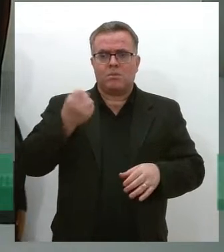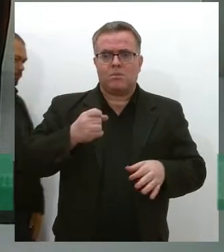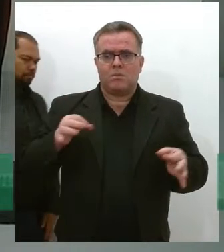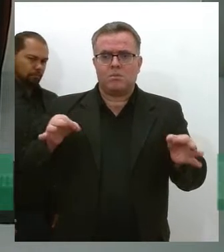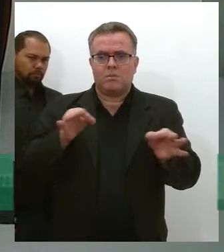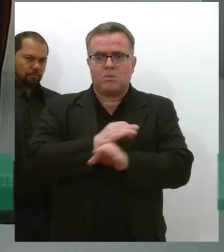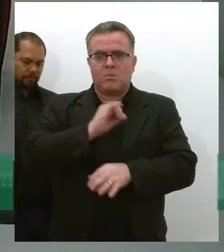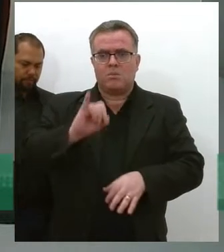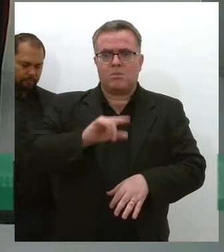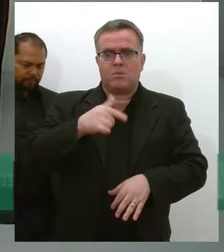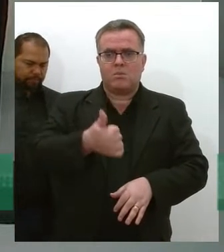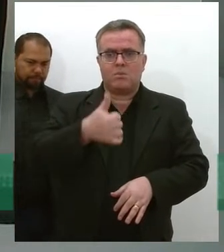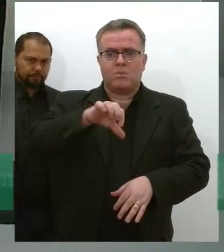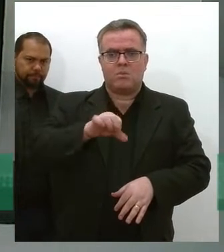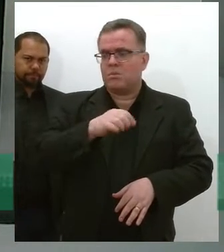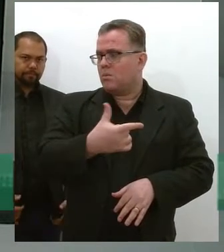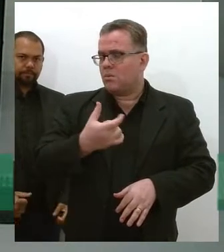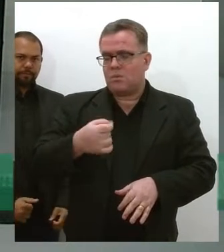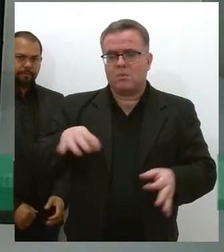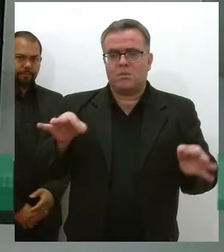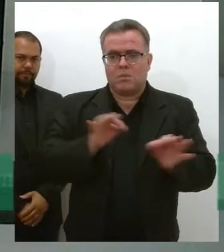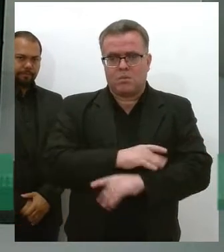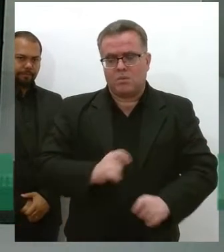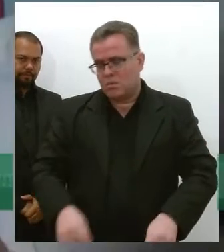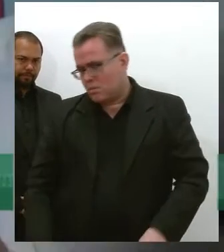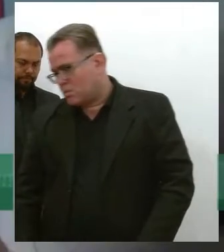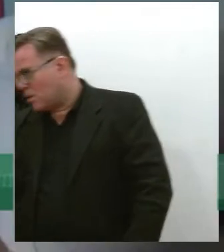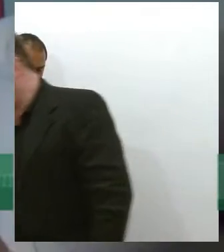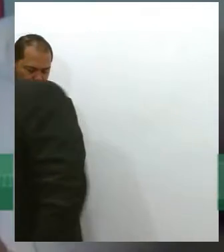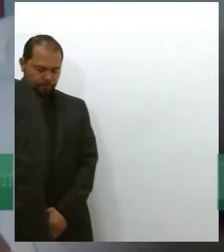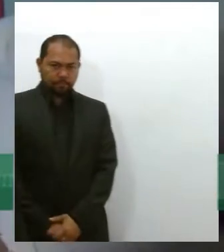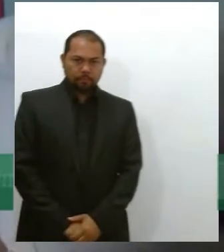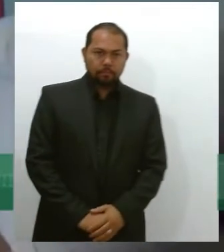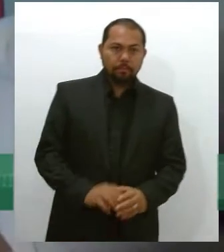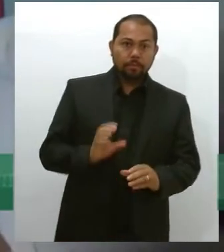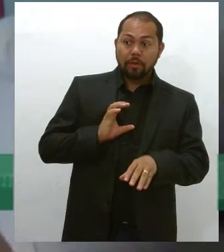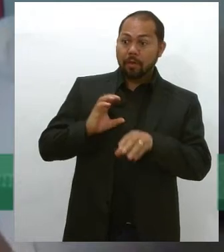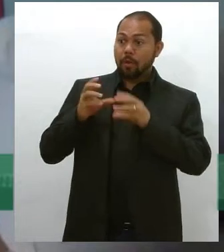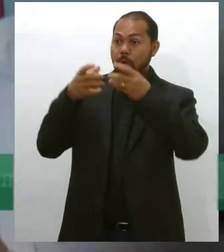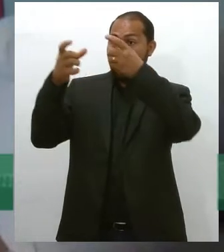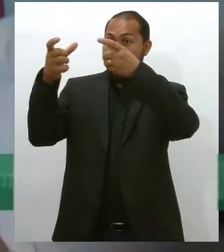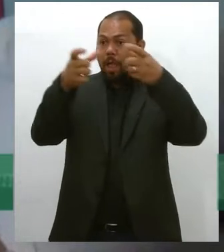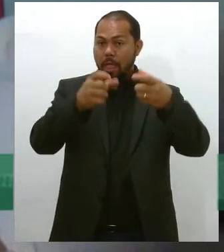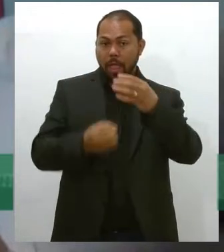de 1820, né? As cortes são constituídas em agosto, a partir da